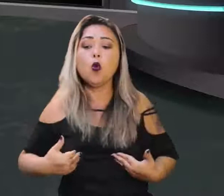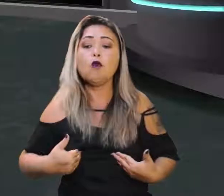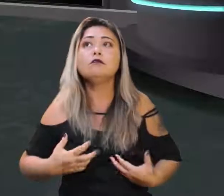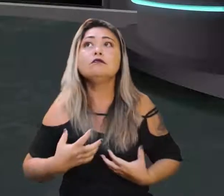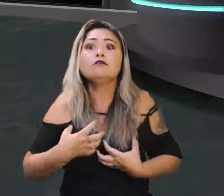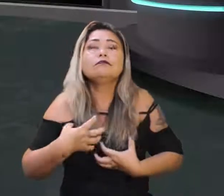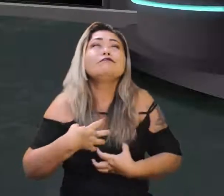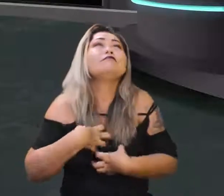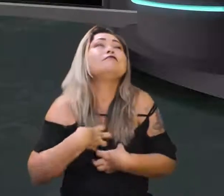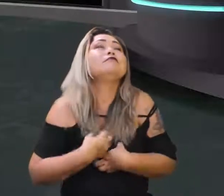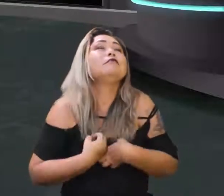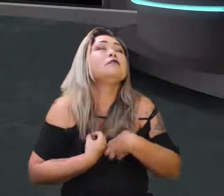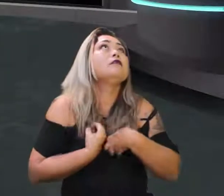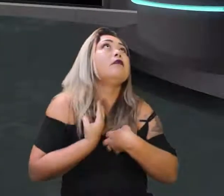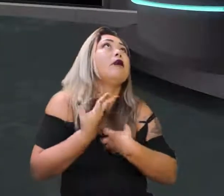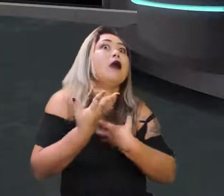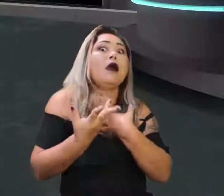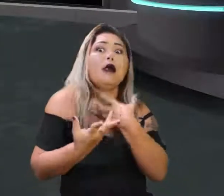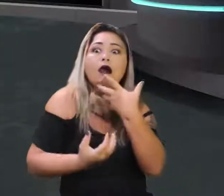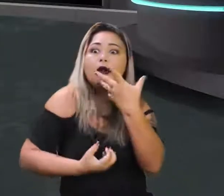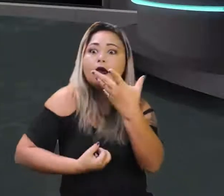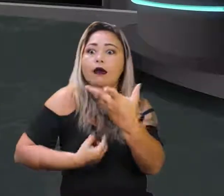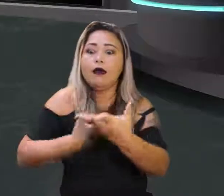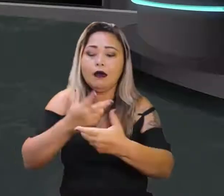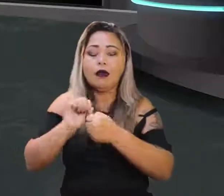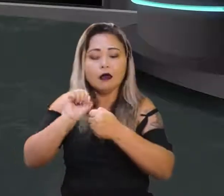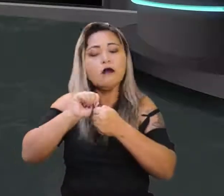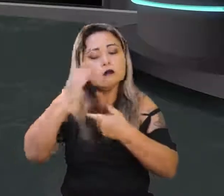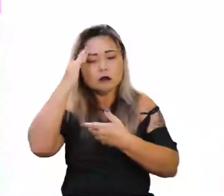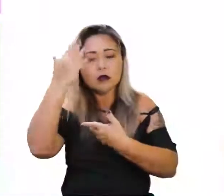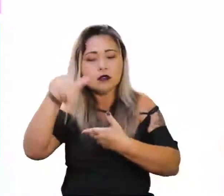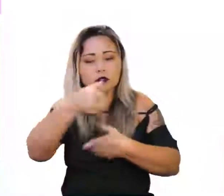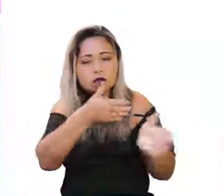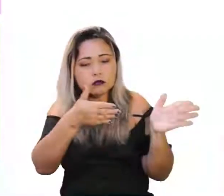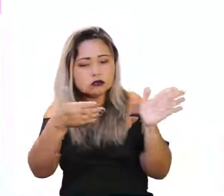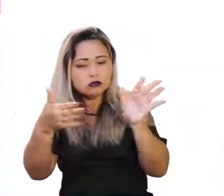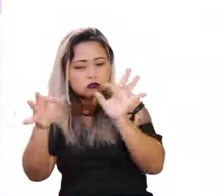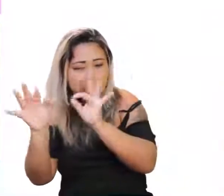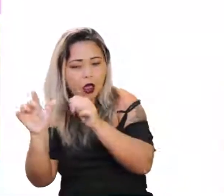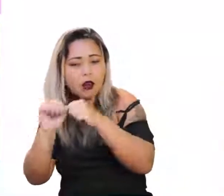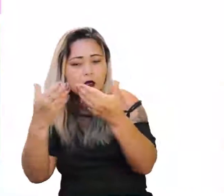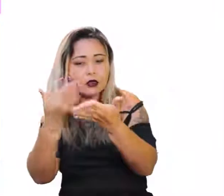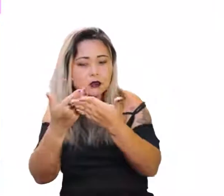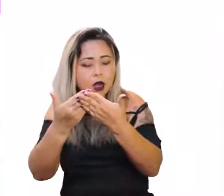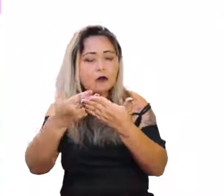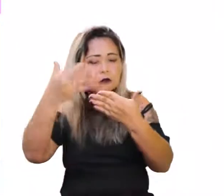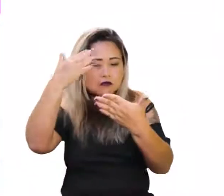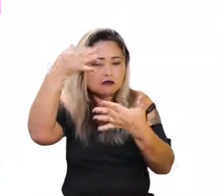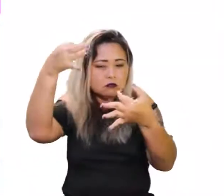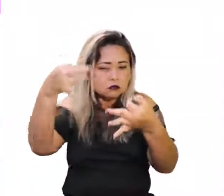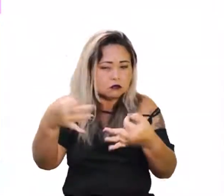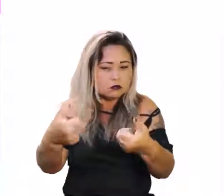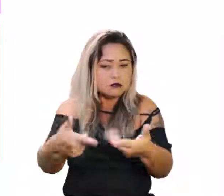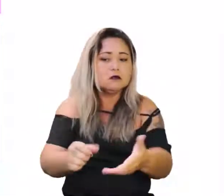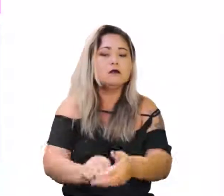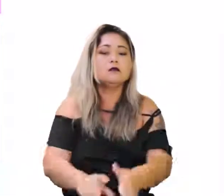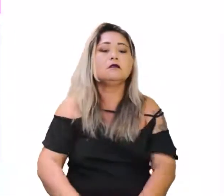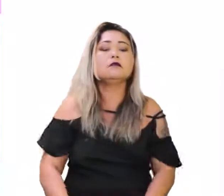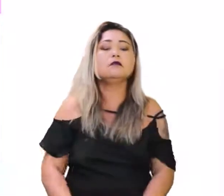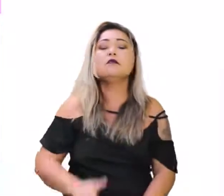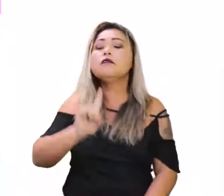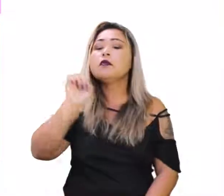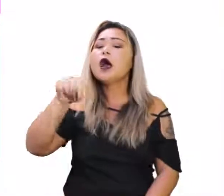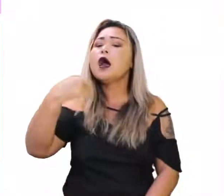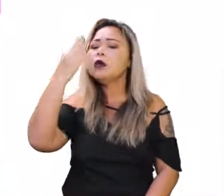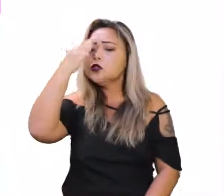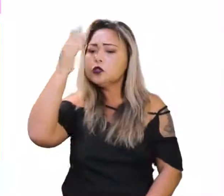da nossa aula, bem explicadinho, bem direitinho. Vamos seguir. Então, depois que a gente já